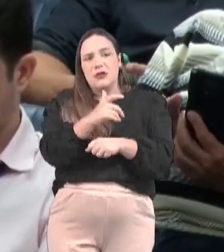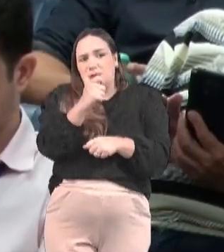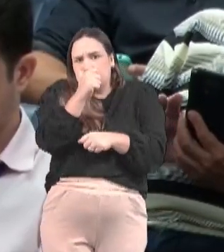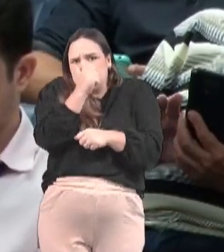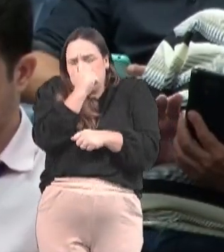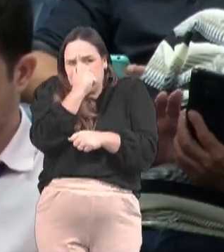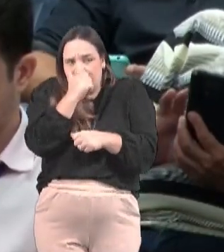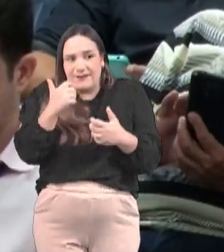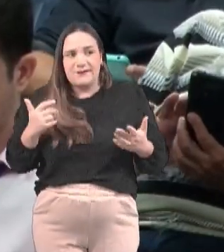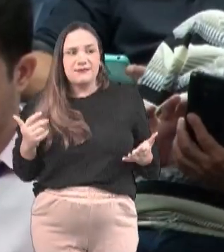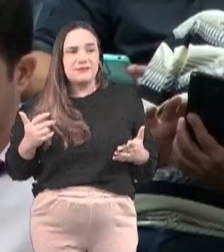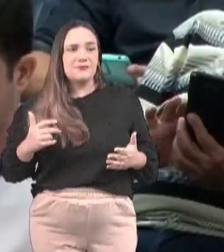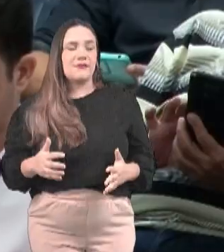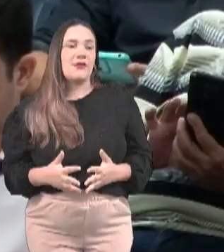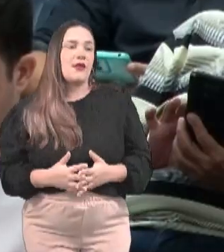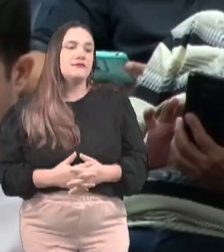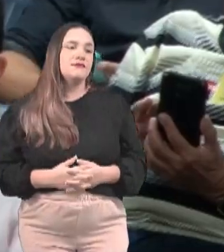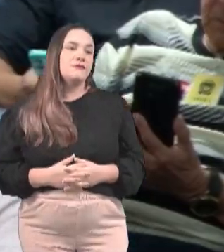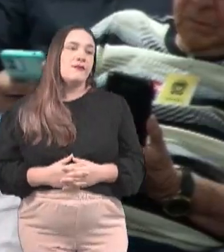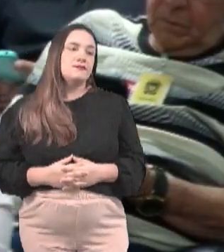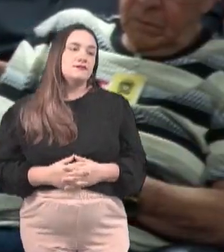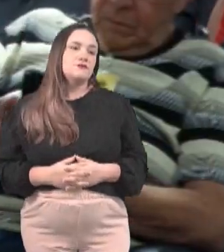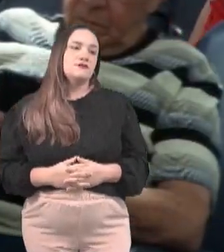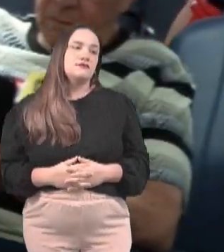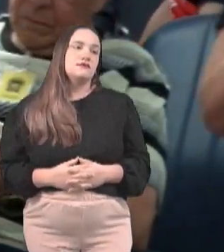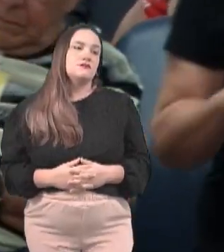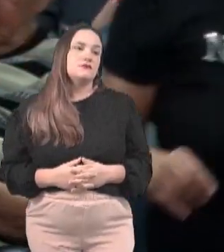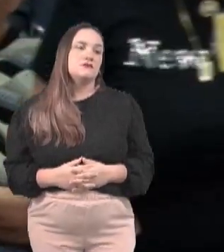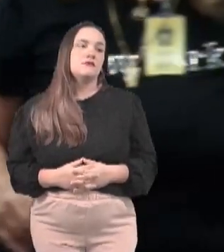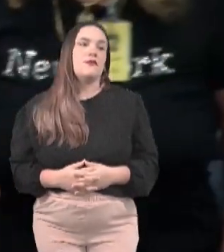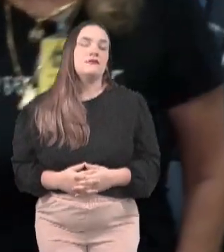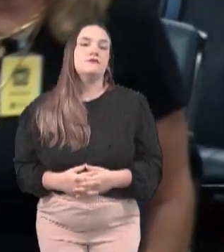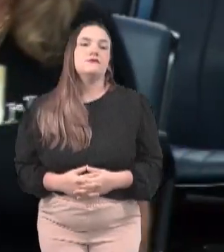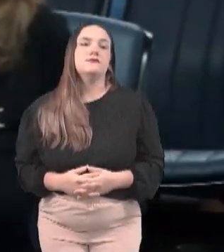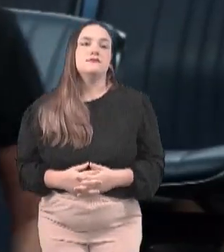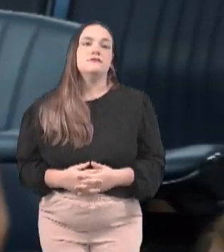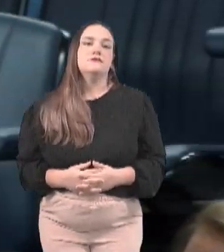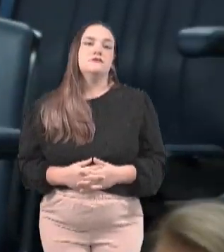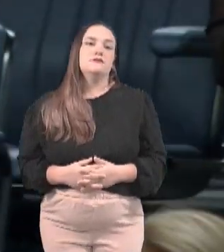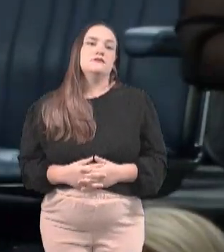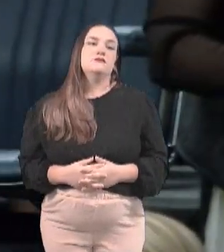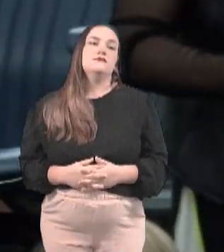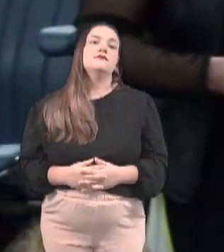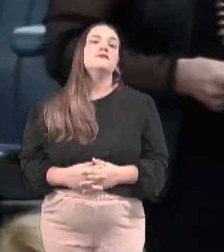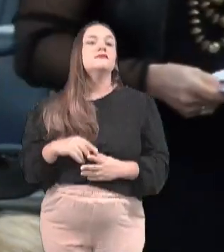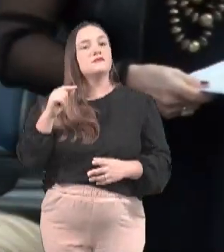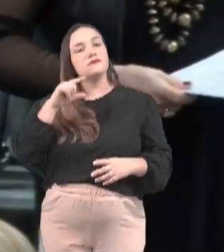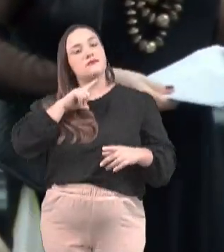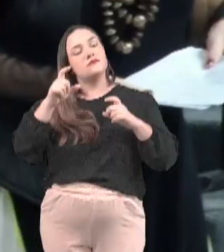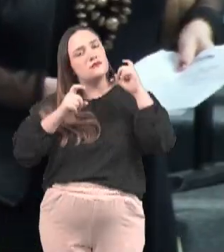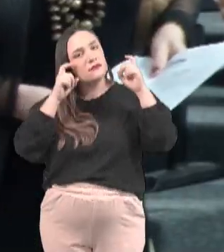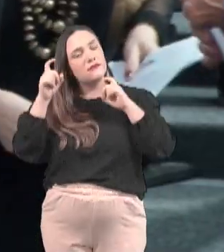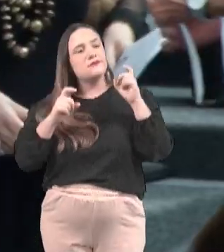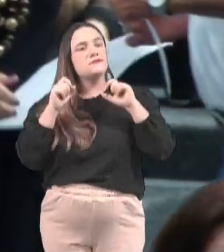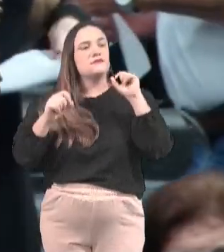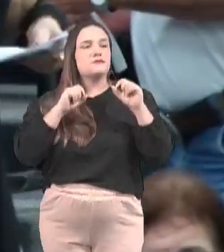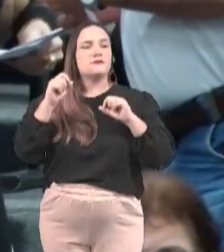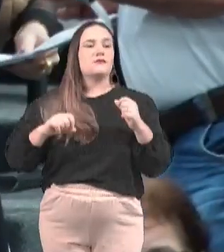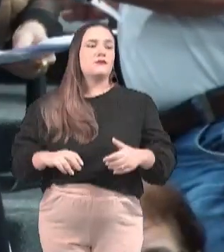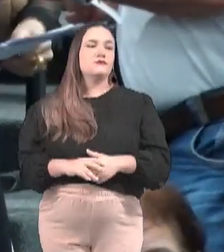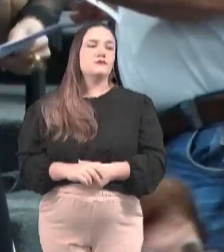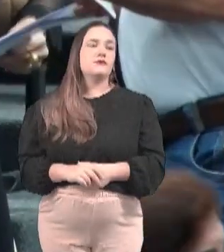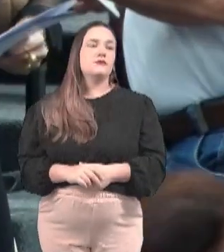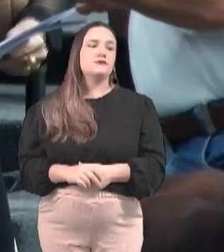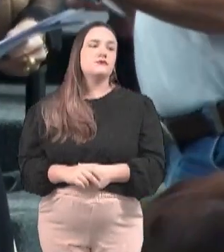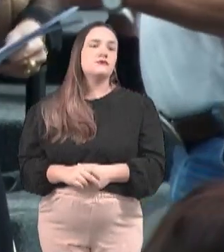de aula. Junto com isso, nós temos uma outra demanda bastante preocupante, que é a demanda